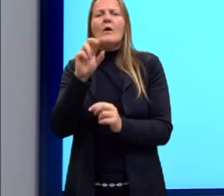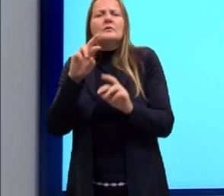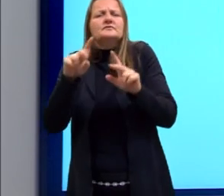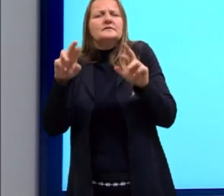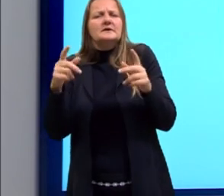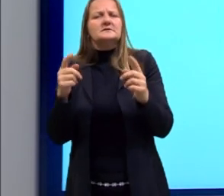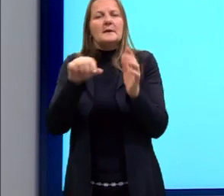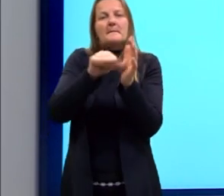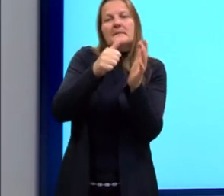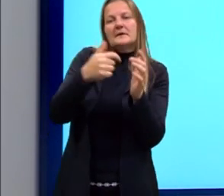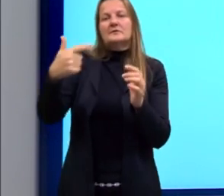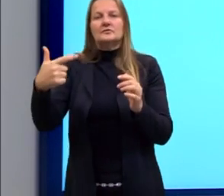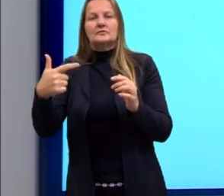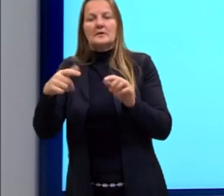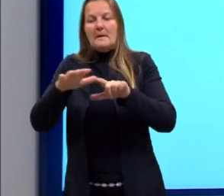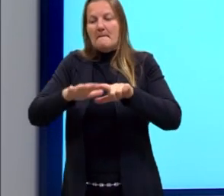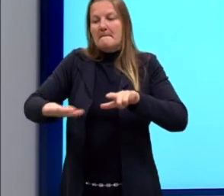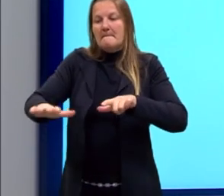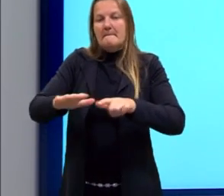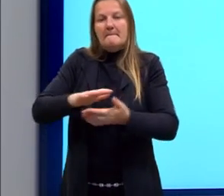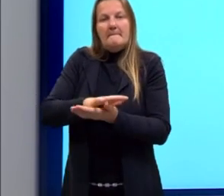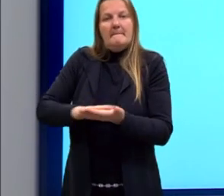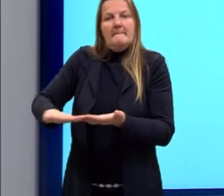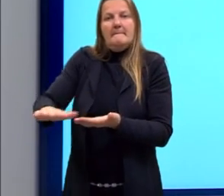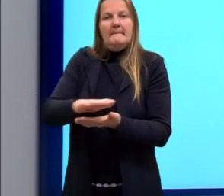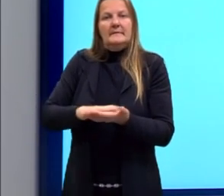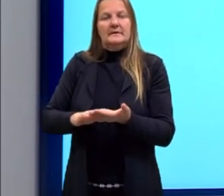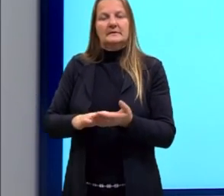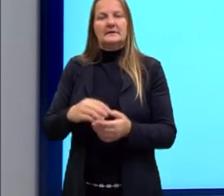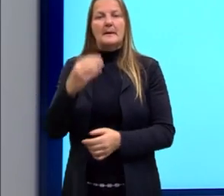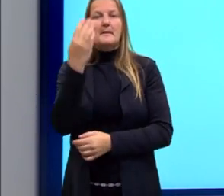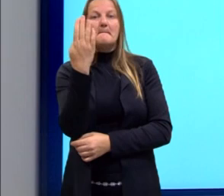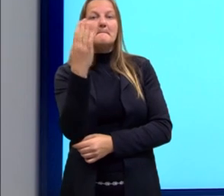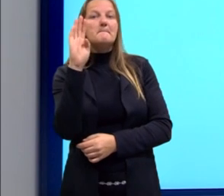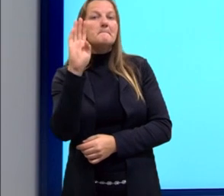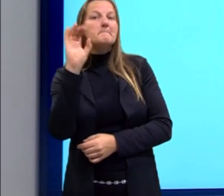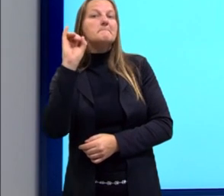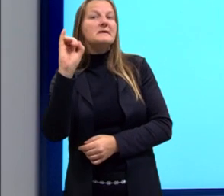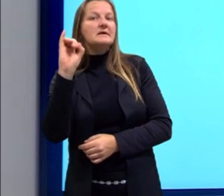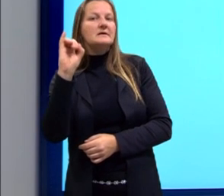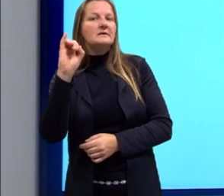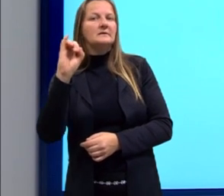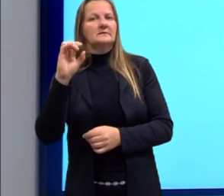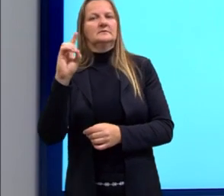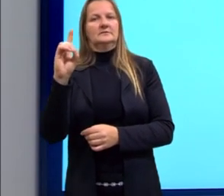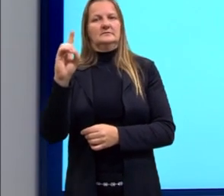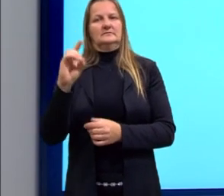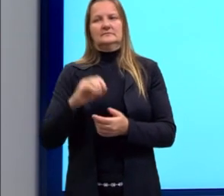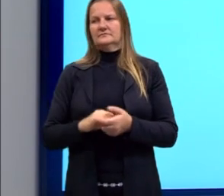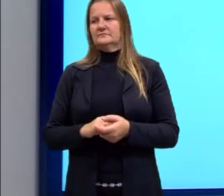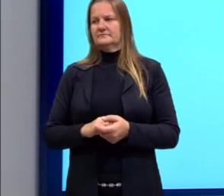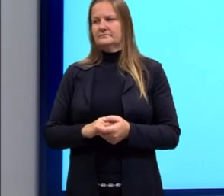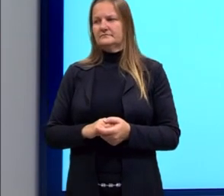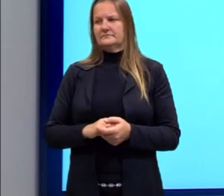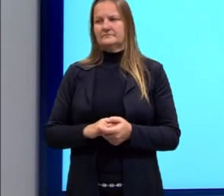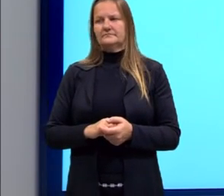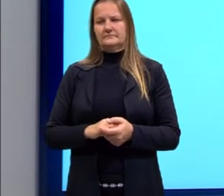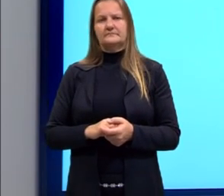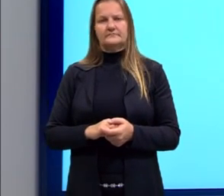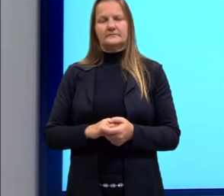primeira ou seja na geometria plana nós temos as figuras bidimensionais e na geometria espacial